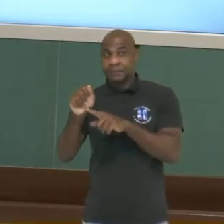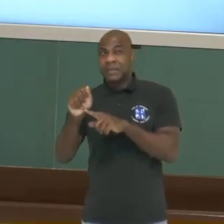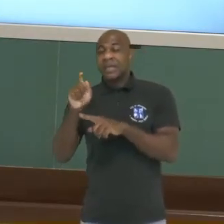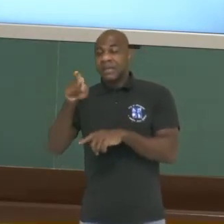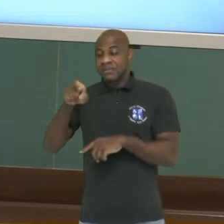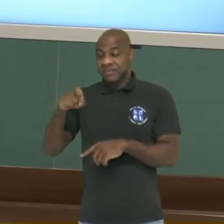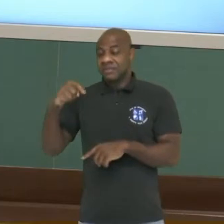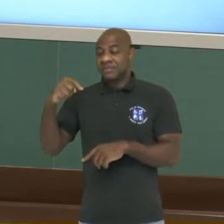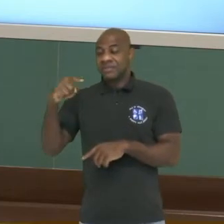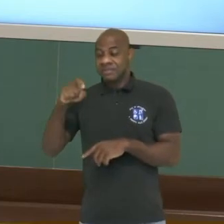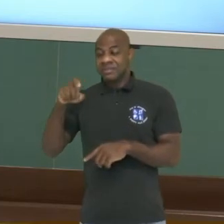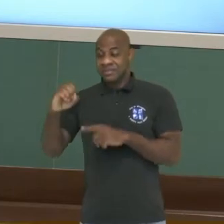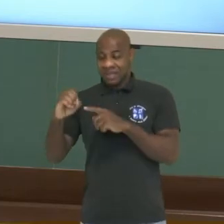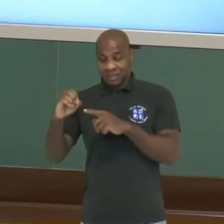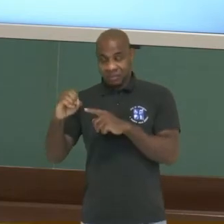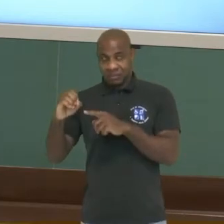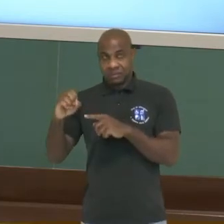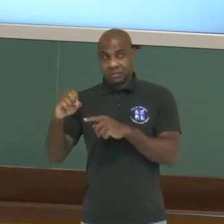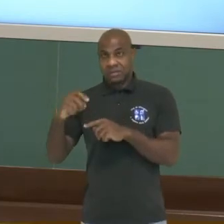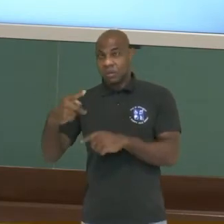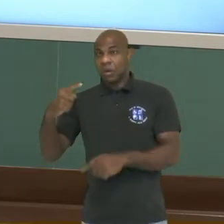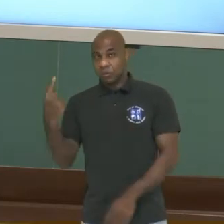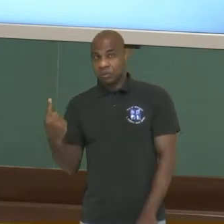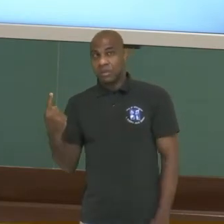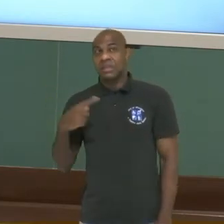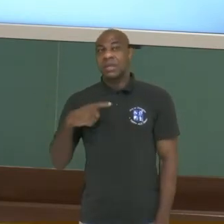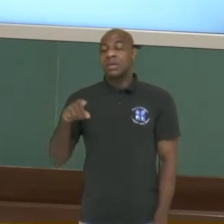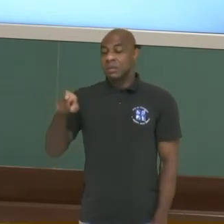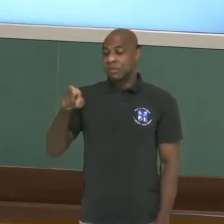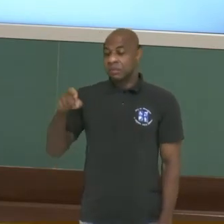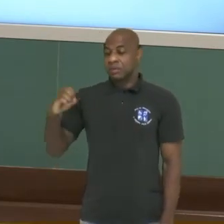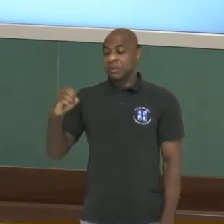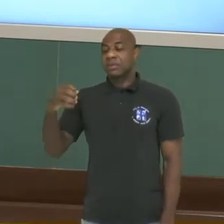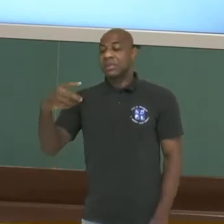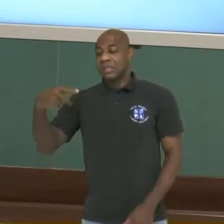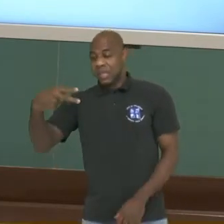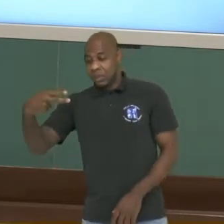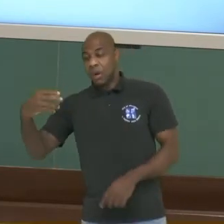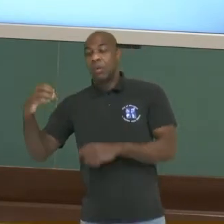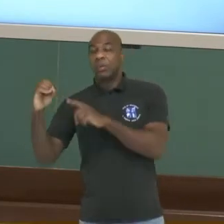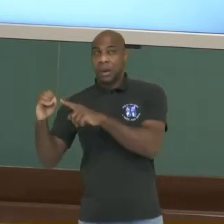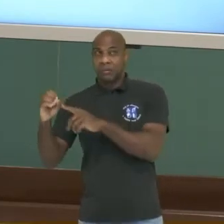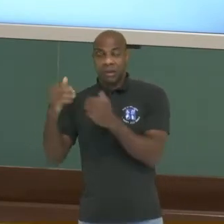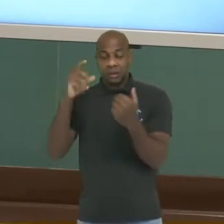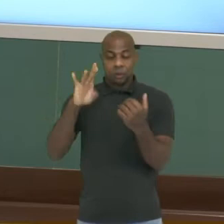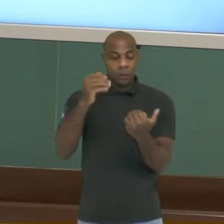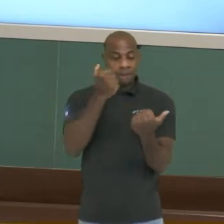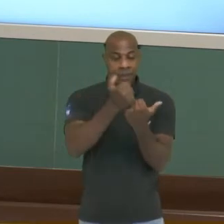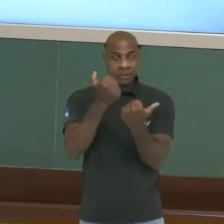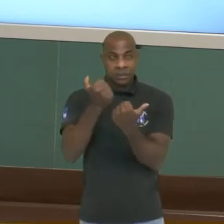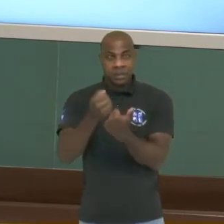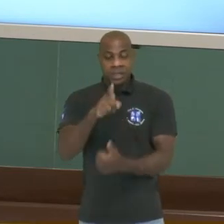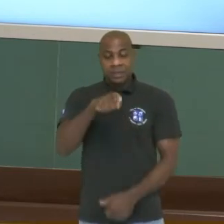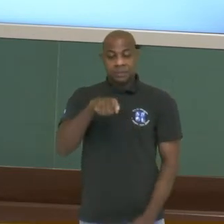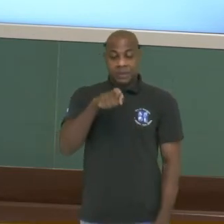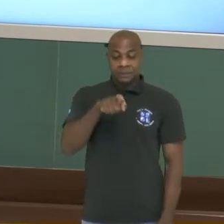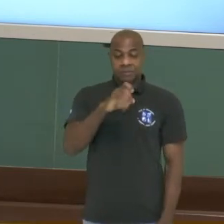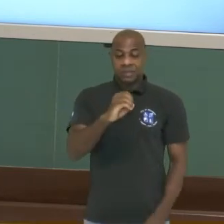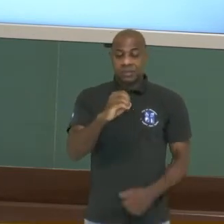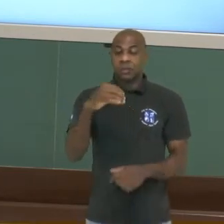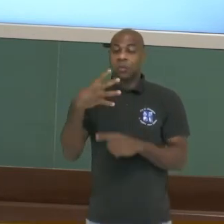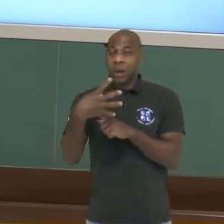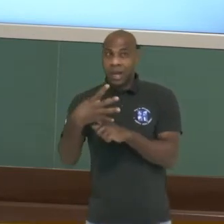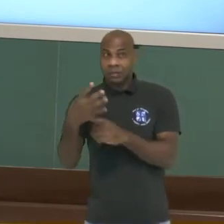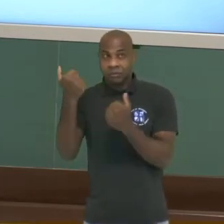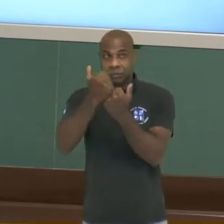vale 1 e o y0 que vale 4. Fazendo a substituição, ó, y0, 4,